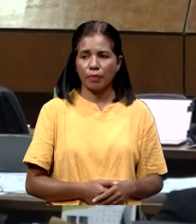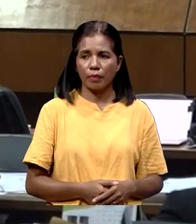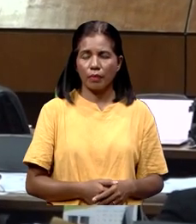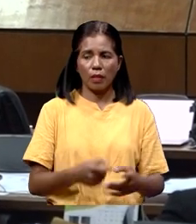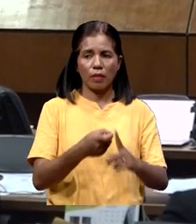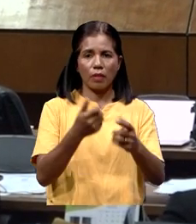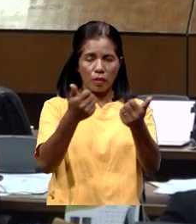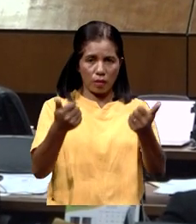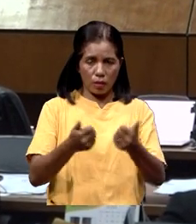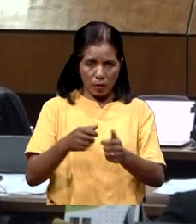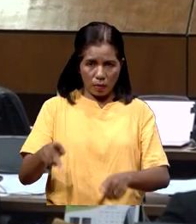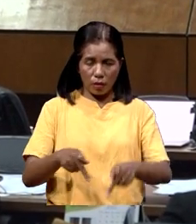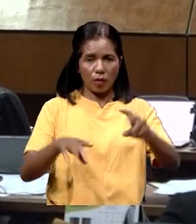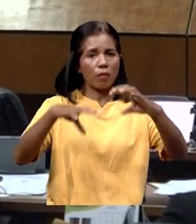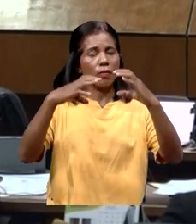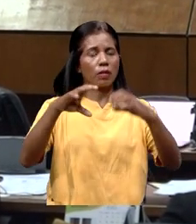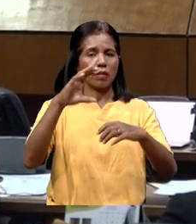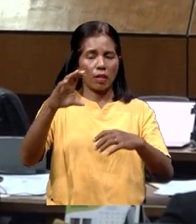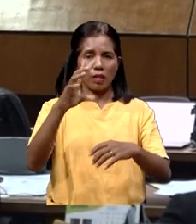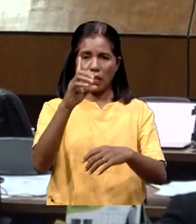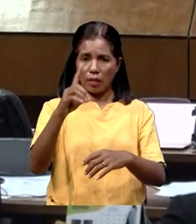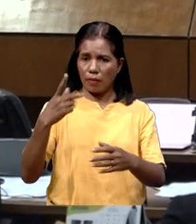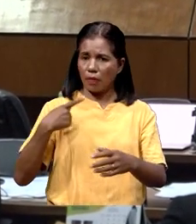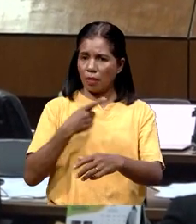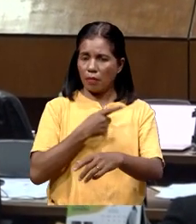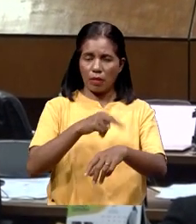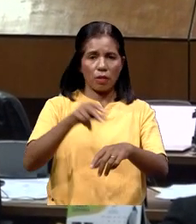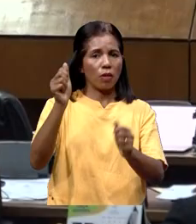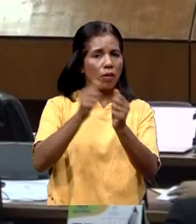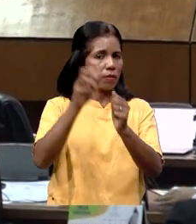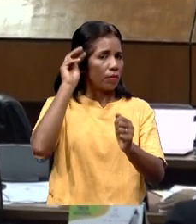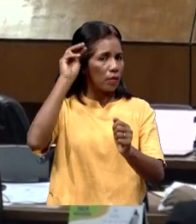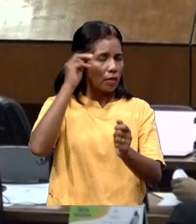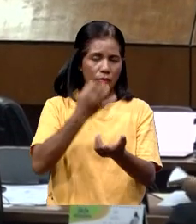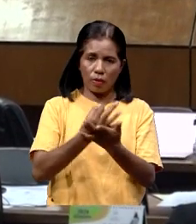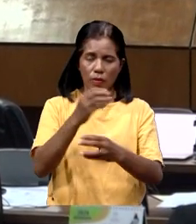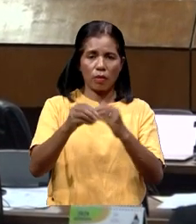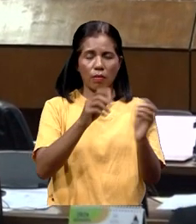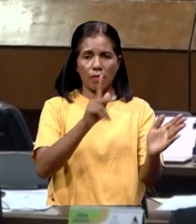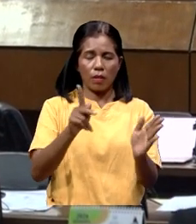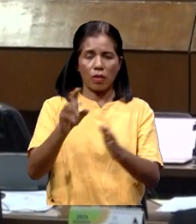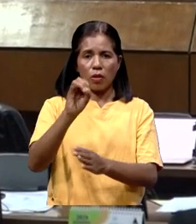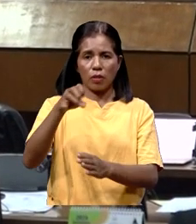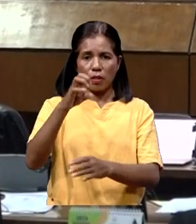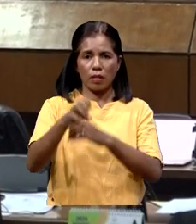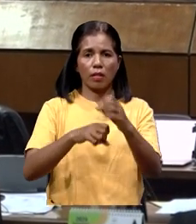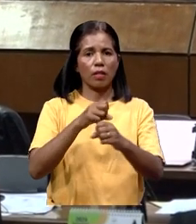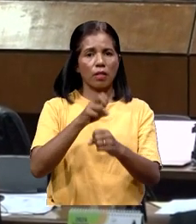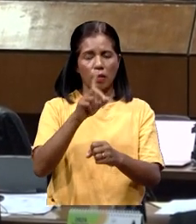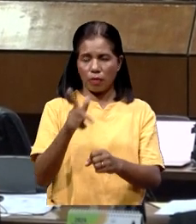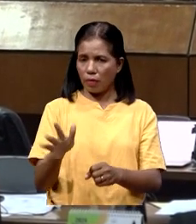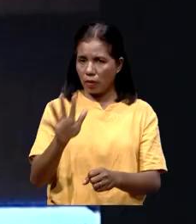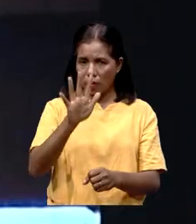Lúcia audiência pública entre Comissão C, NOD, Parlamento Nacional, o Ministério de Finanças, com o plano Orçamento Geral do Estado, Tinang Ringroron Rachel